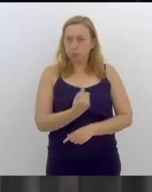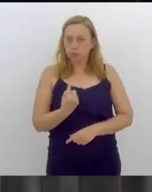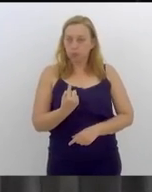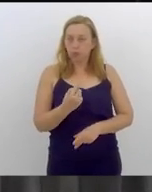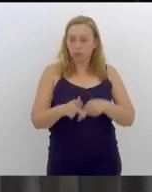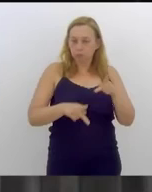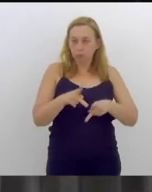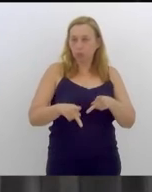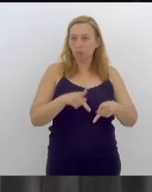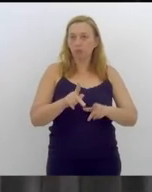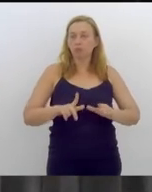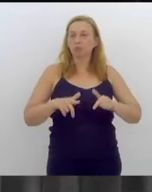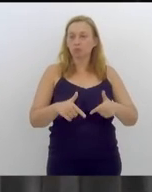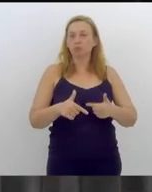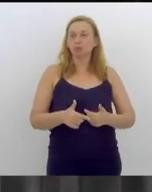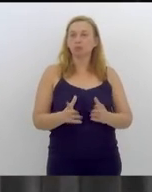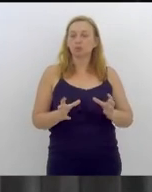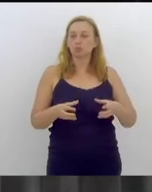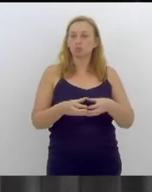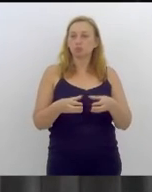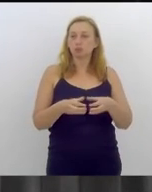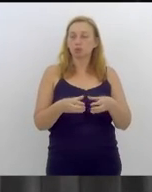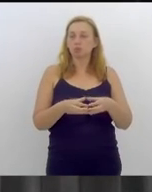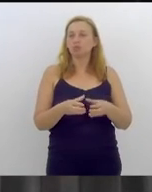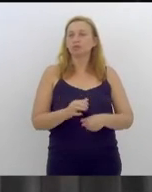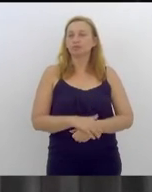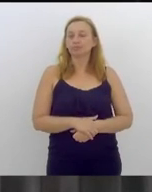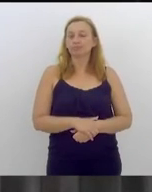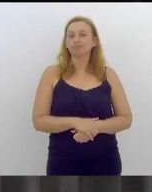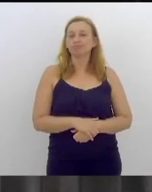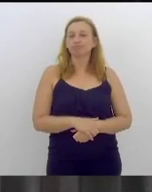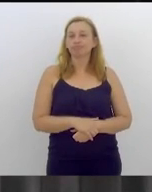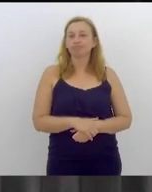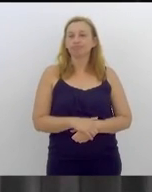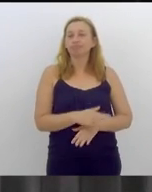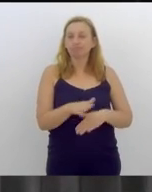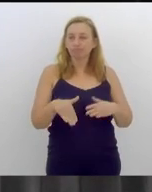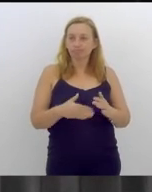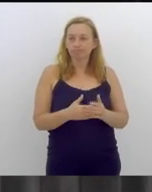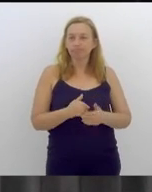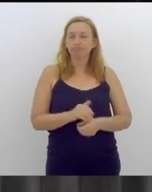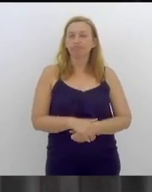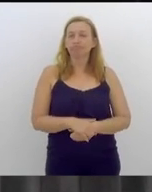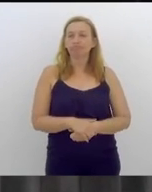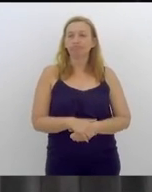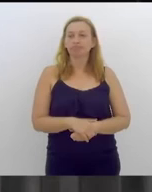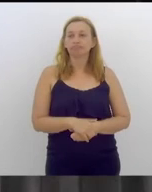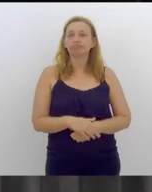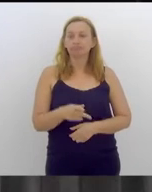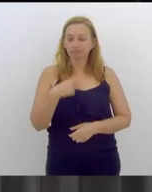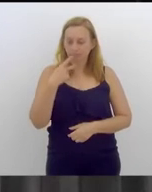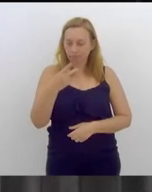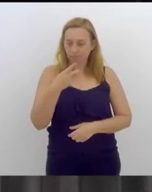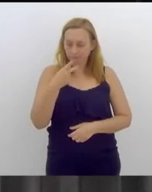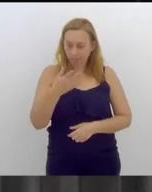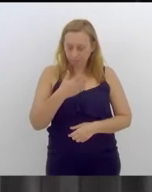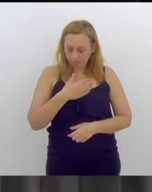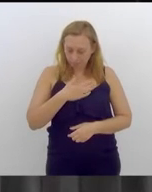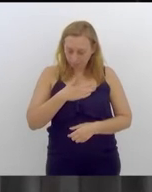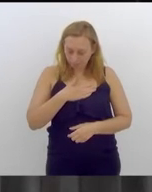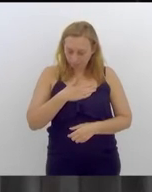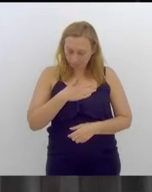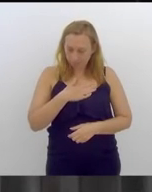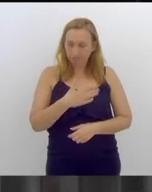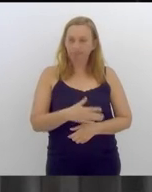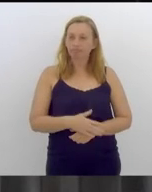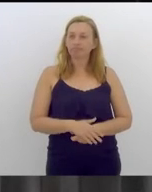povo é o comando do coletivo É o comando de todos e de todas portanto são essa as contrações que